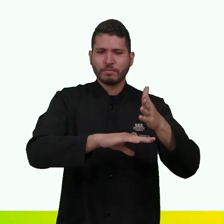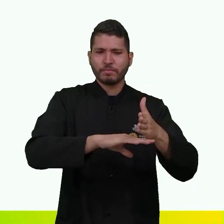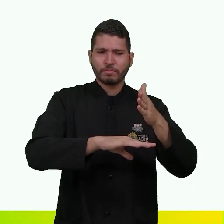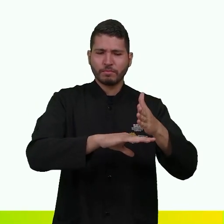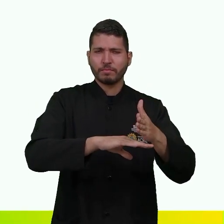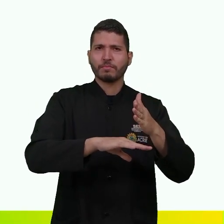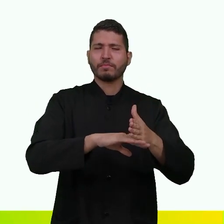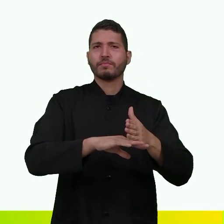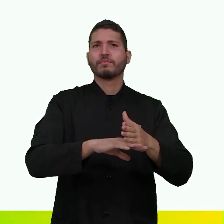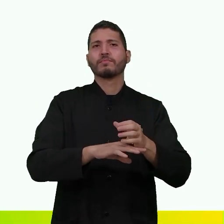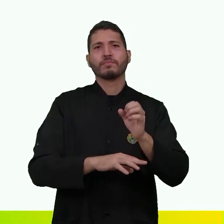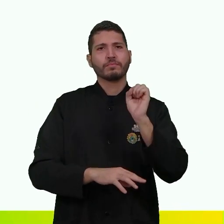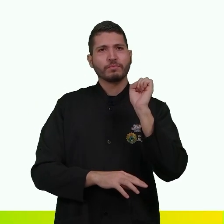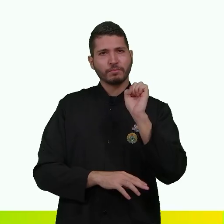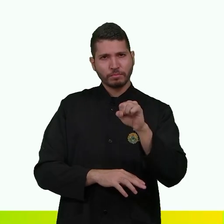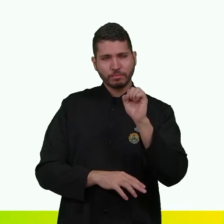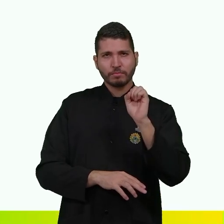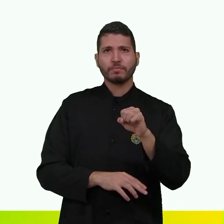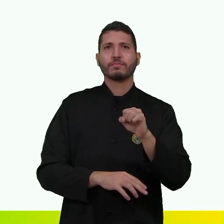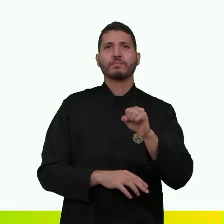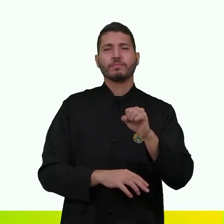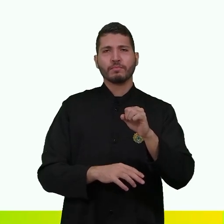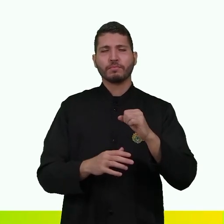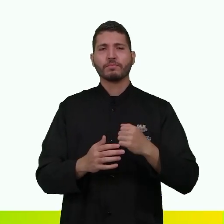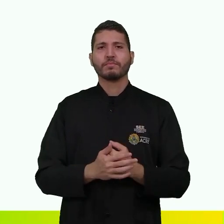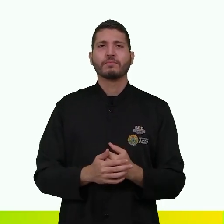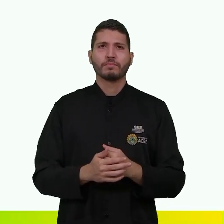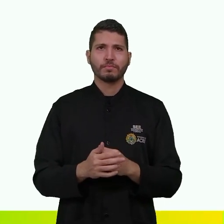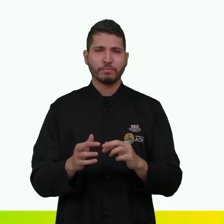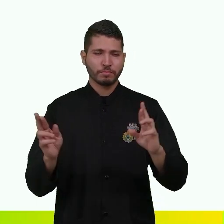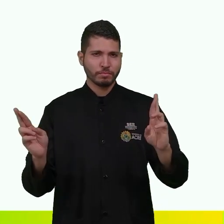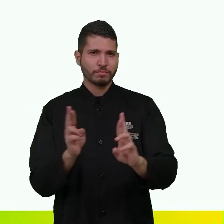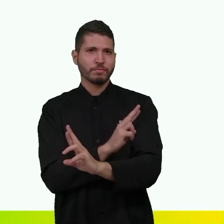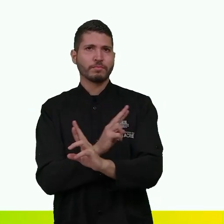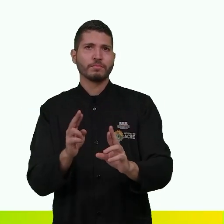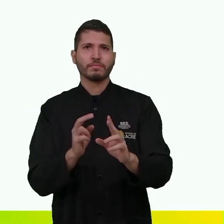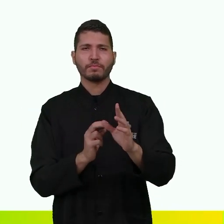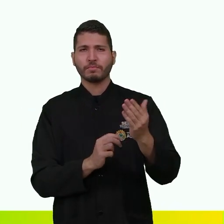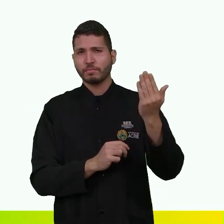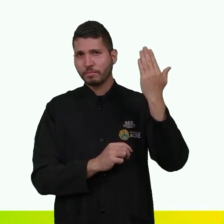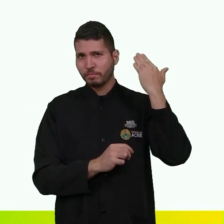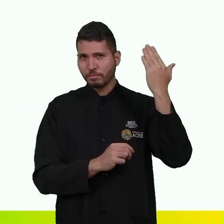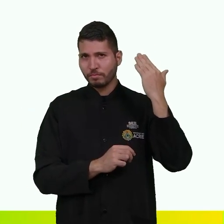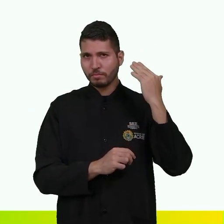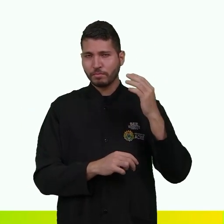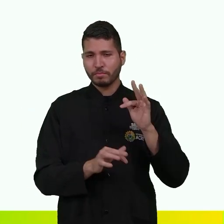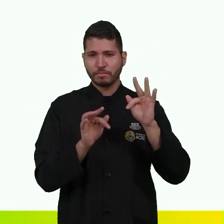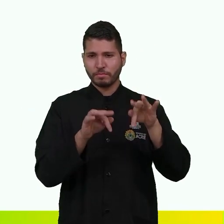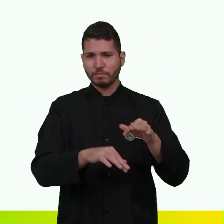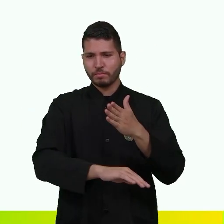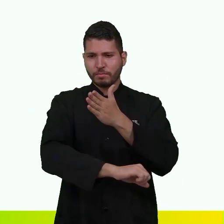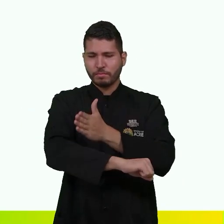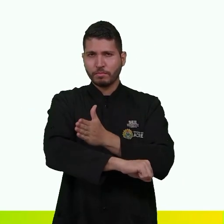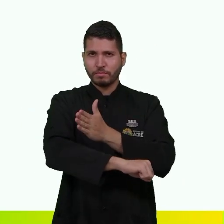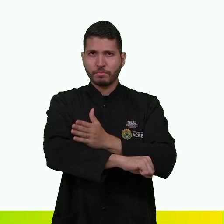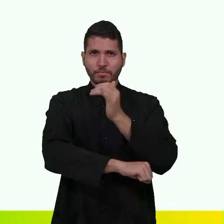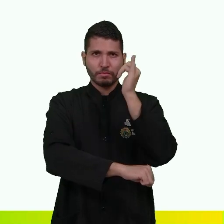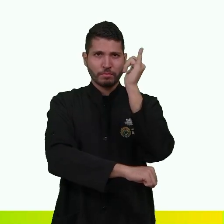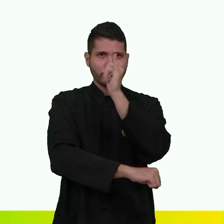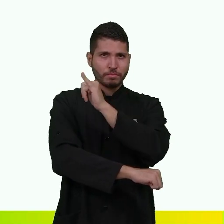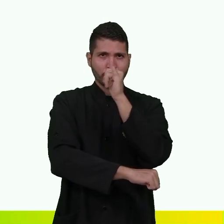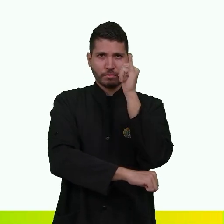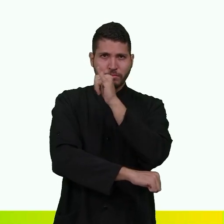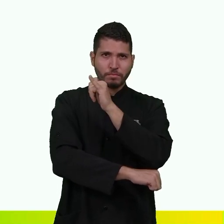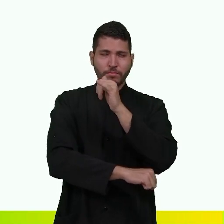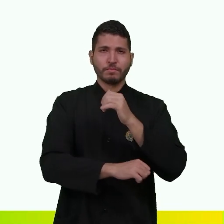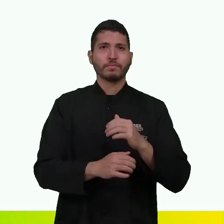isso? Claro que tem uma contribuição. A partir daquele momento lá na Itália, do fim da Idade Média, o comércio passou a ser crescente.